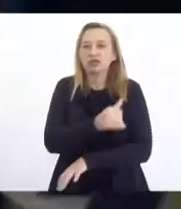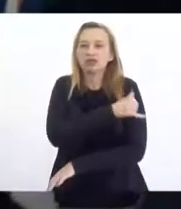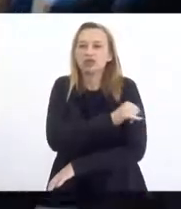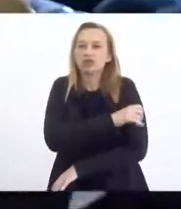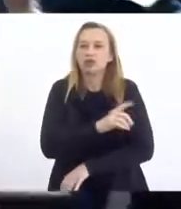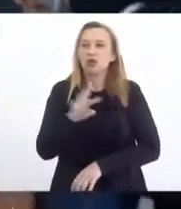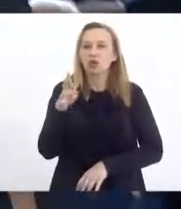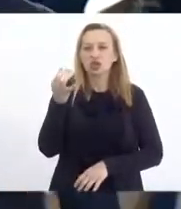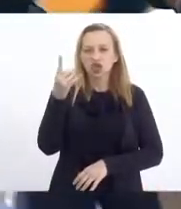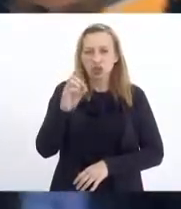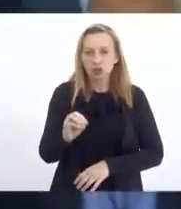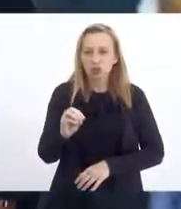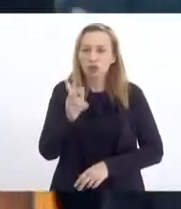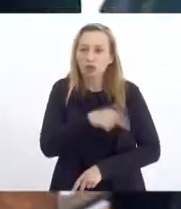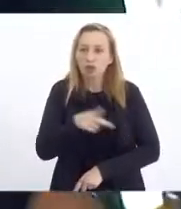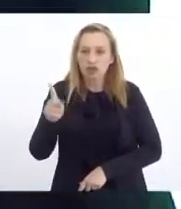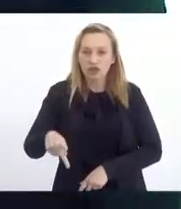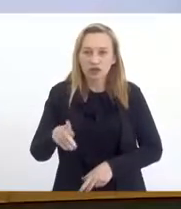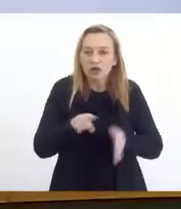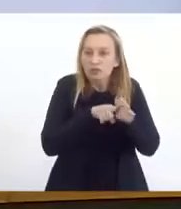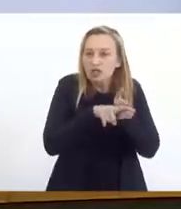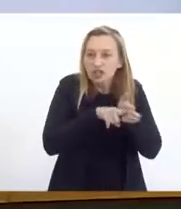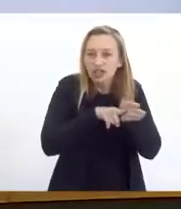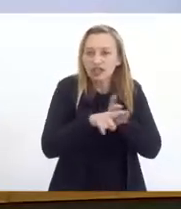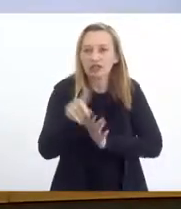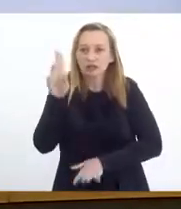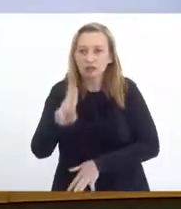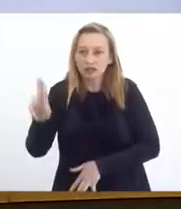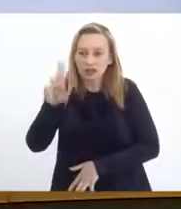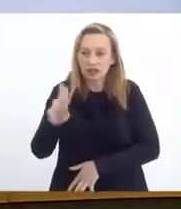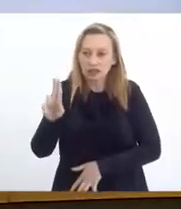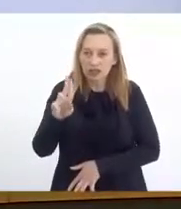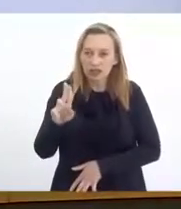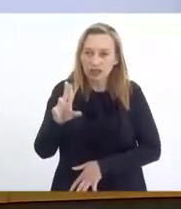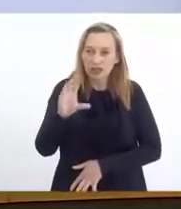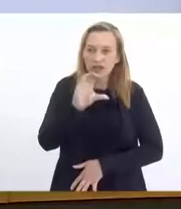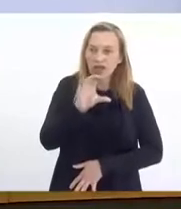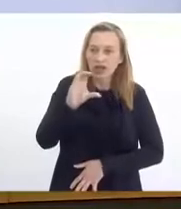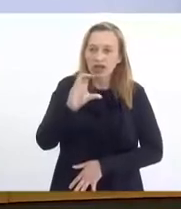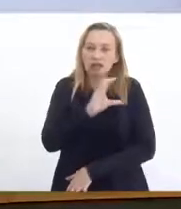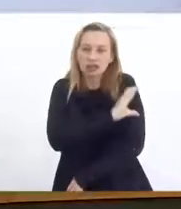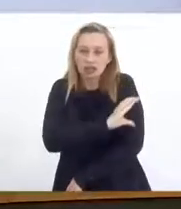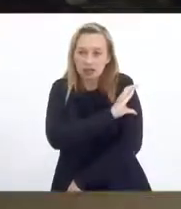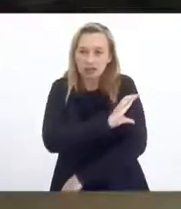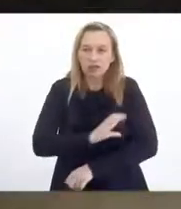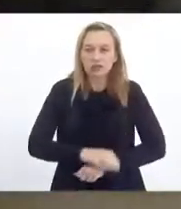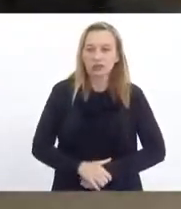Rodrigo Lira, professor e pesquisador da Universidade Cândido Mendes de Campos do Goytacazes.